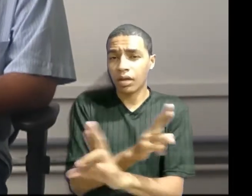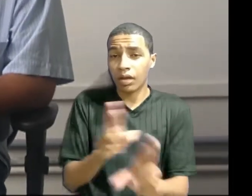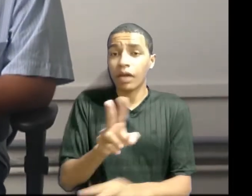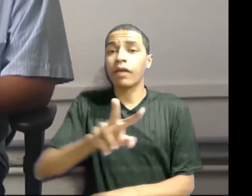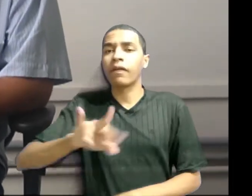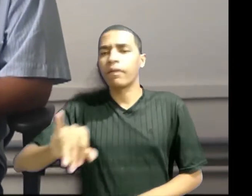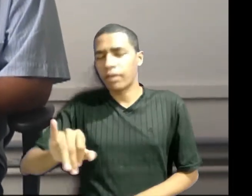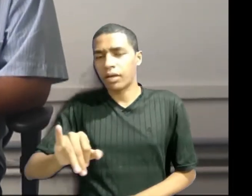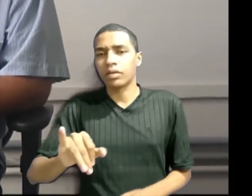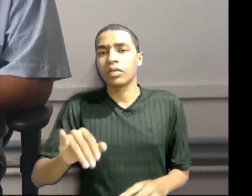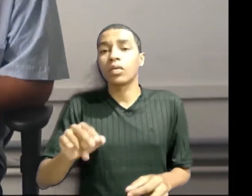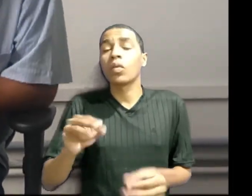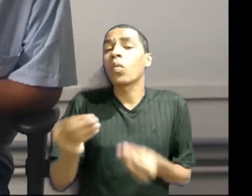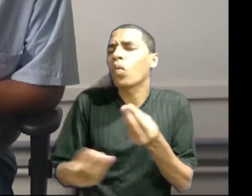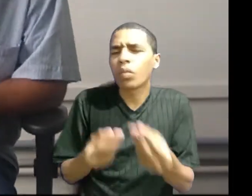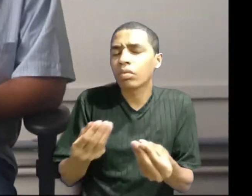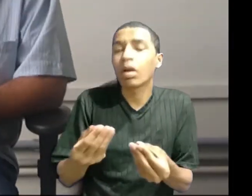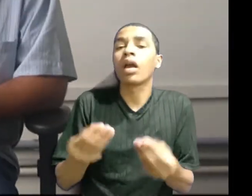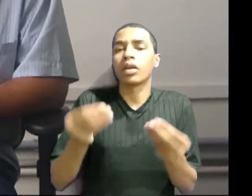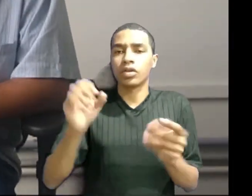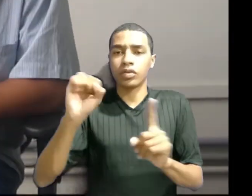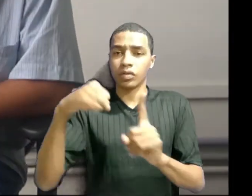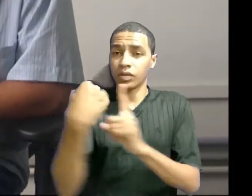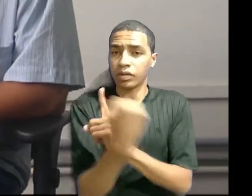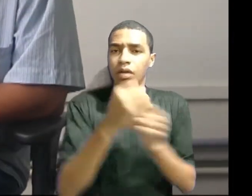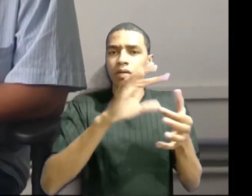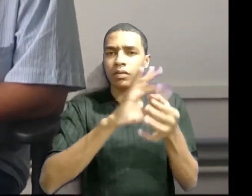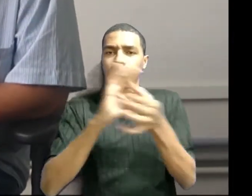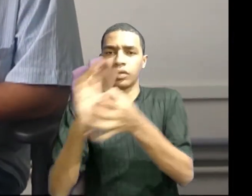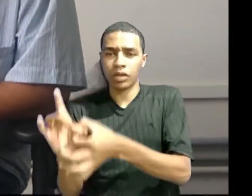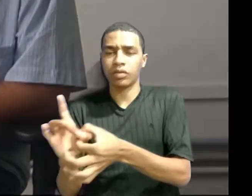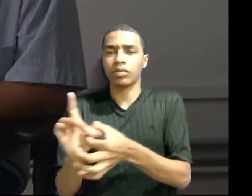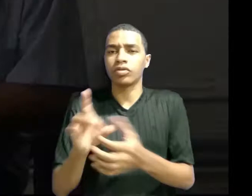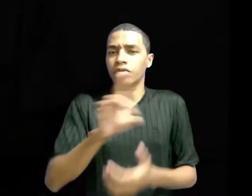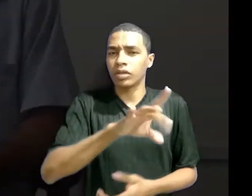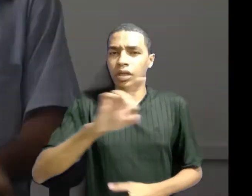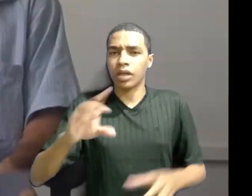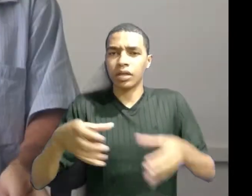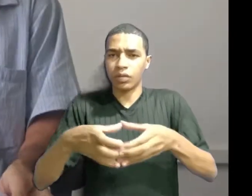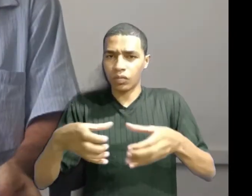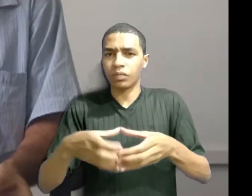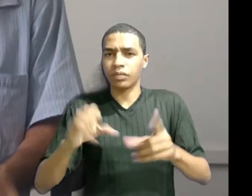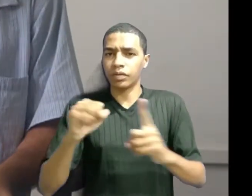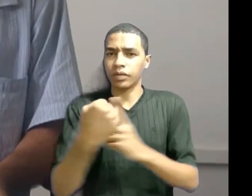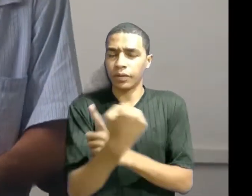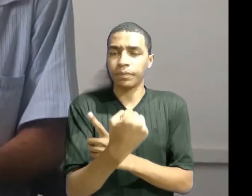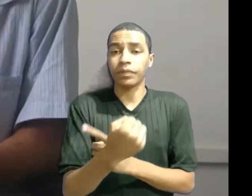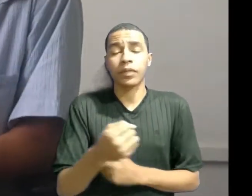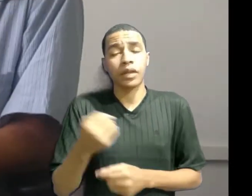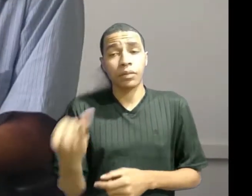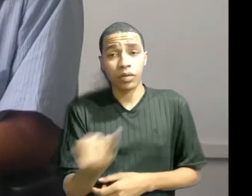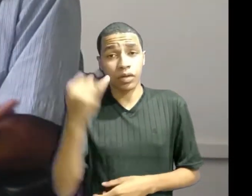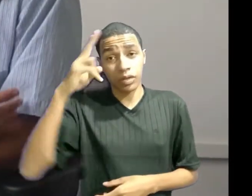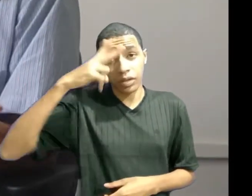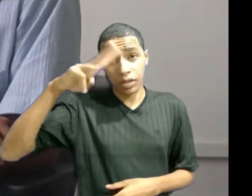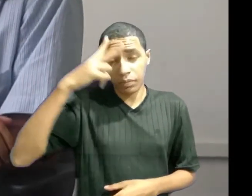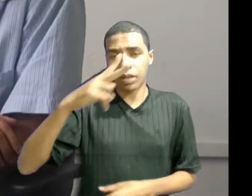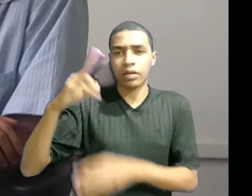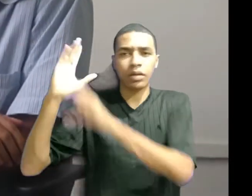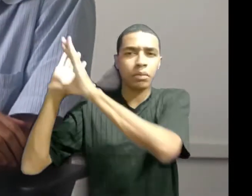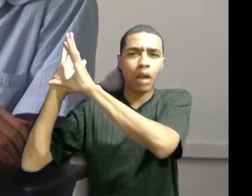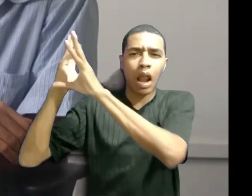relacionar com o contexto social e histórico de cada sociedade, né? Então, muito importante lembrar sempre dos